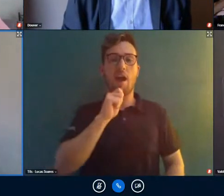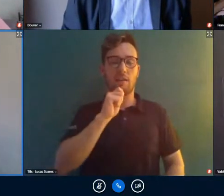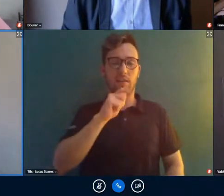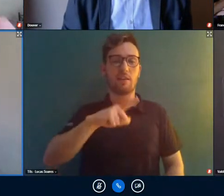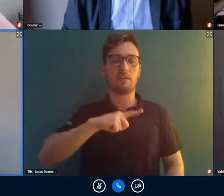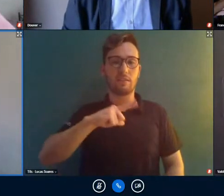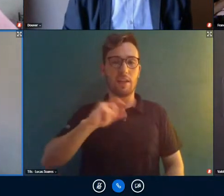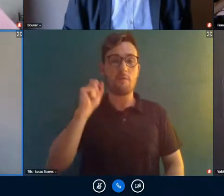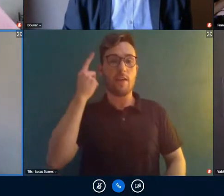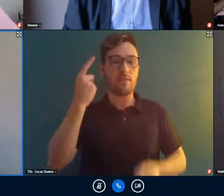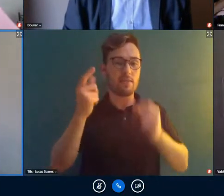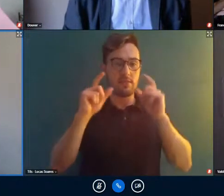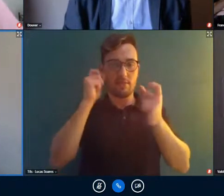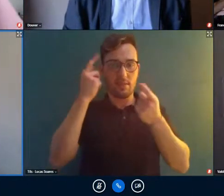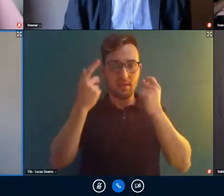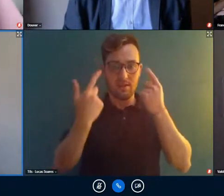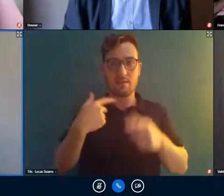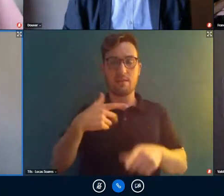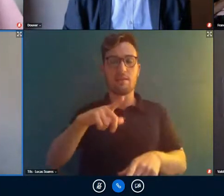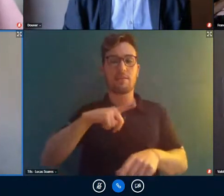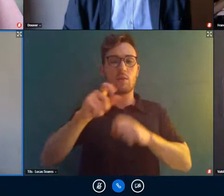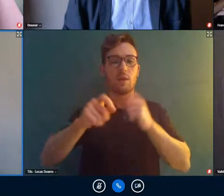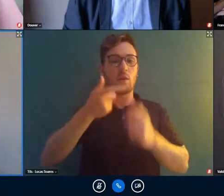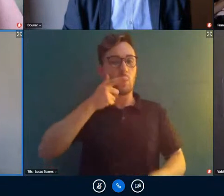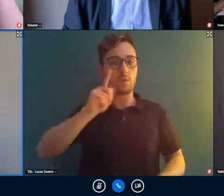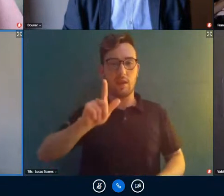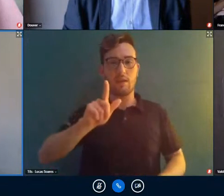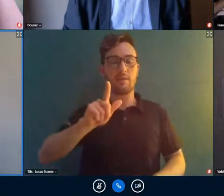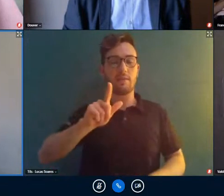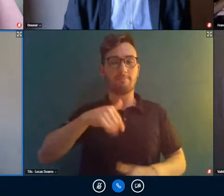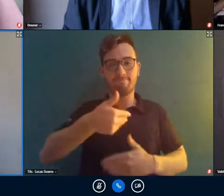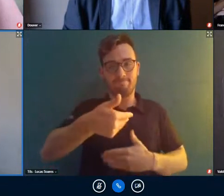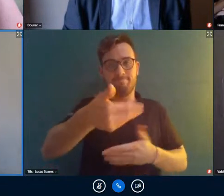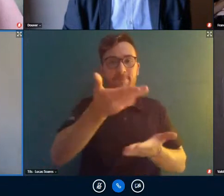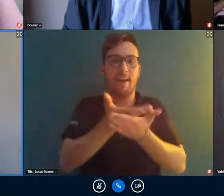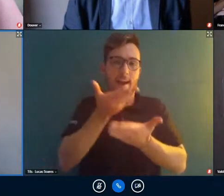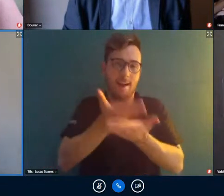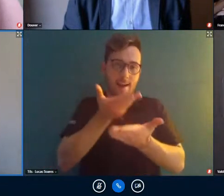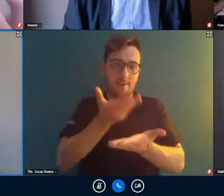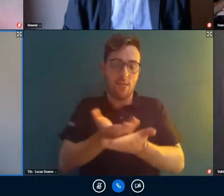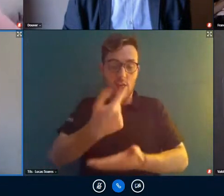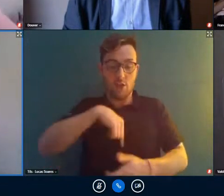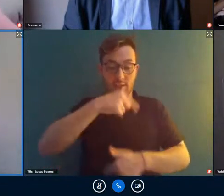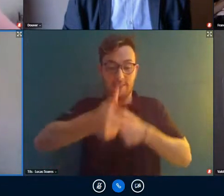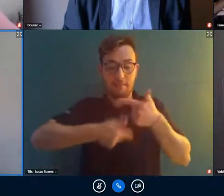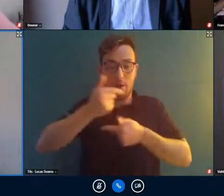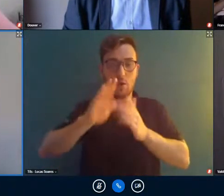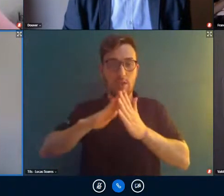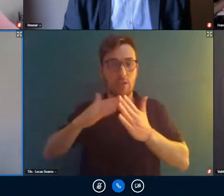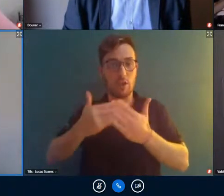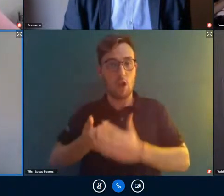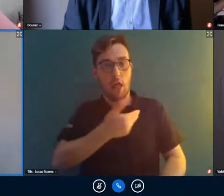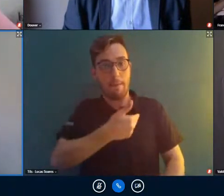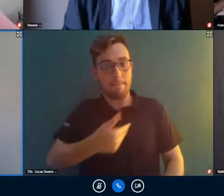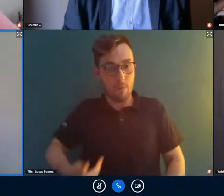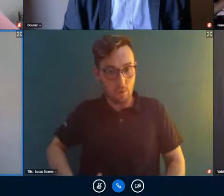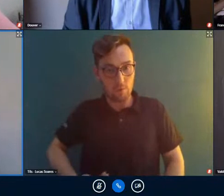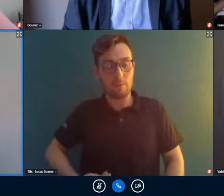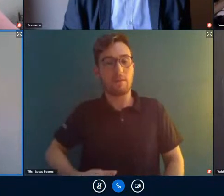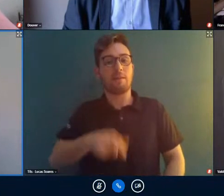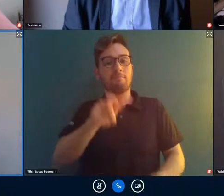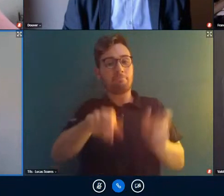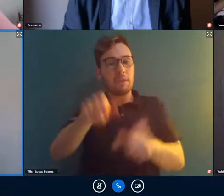reinventando. Grande parte ainda não está conseguindo manter as aulas. E como a gente sempre trabalhou com escolas públicas, né, com pessoal mais carente, a